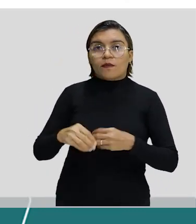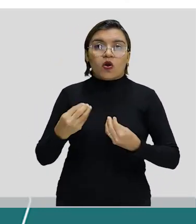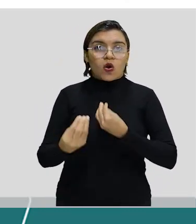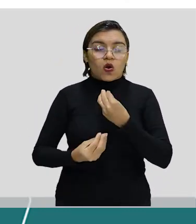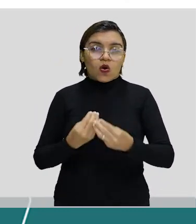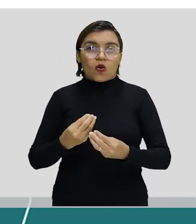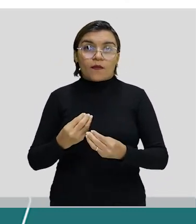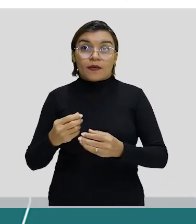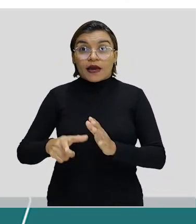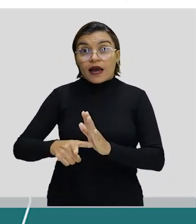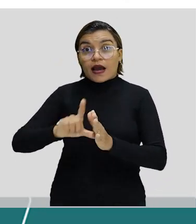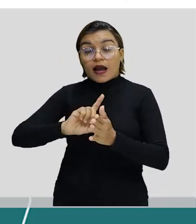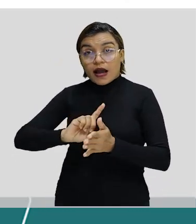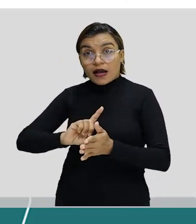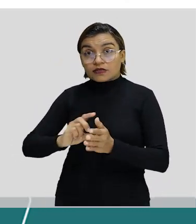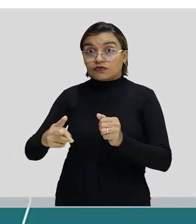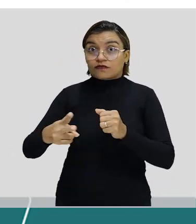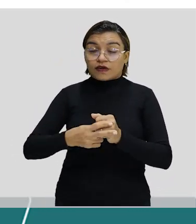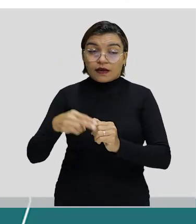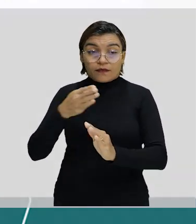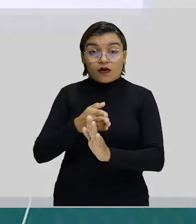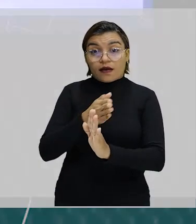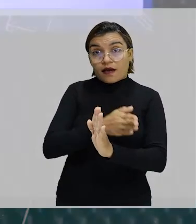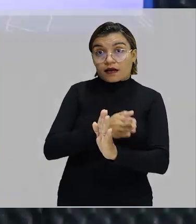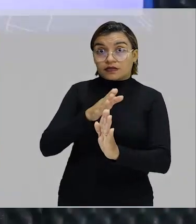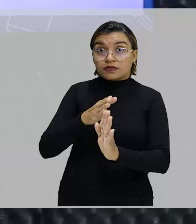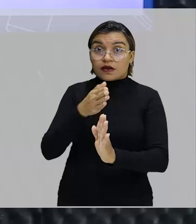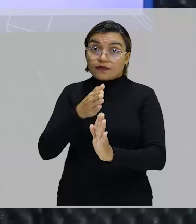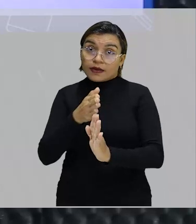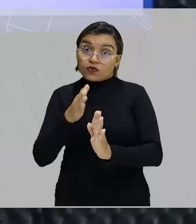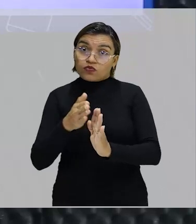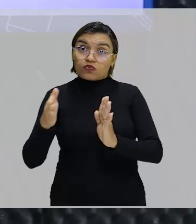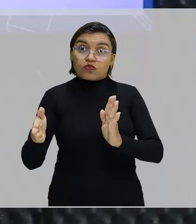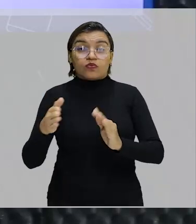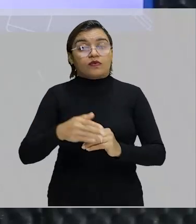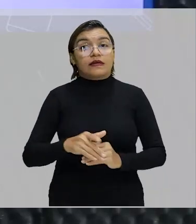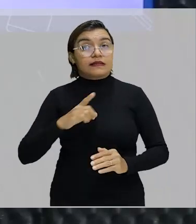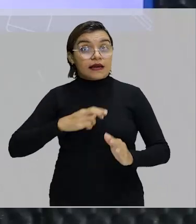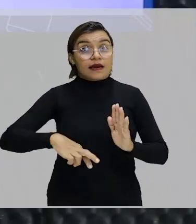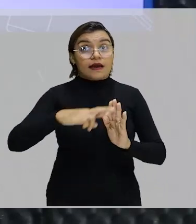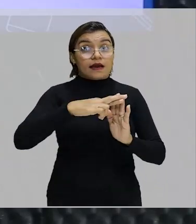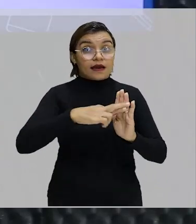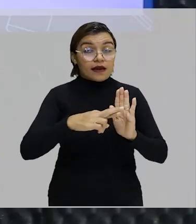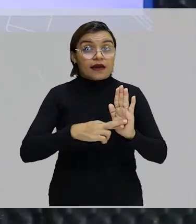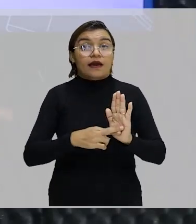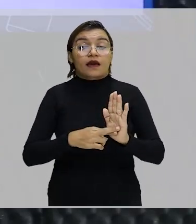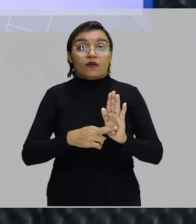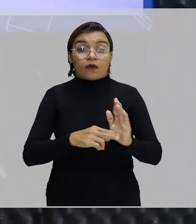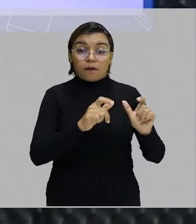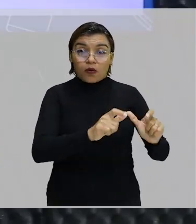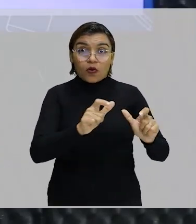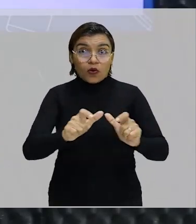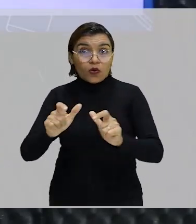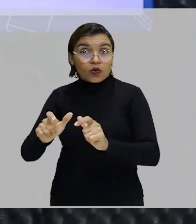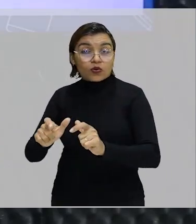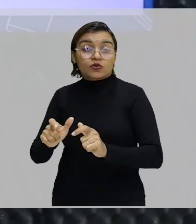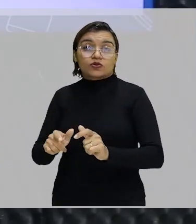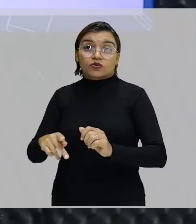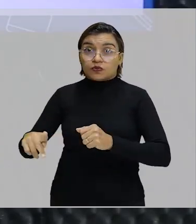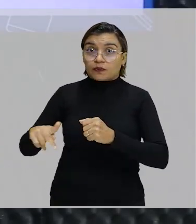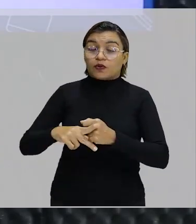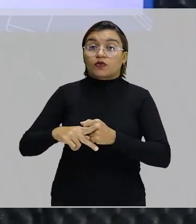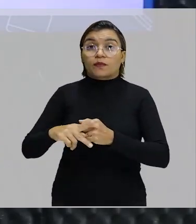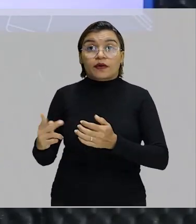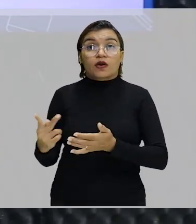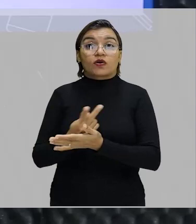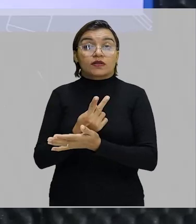do verbo, no meio do verbo, depois do verbo. Mas existem regras para que essa posição do pronome